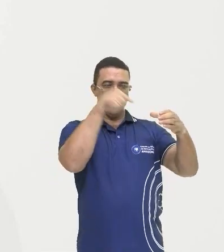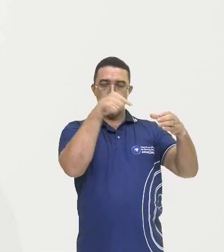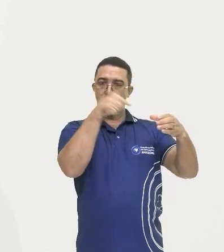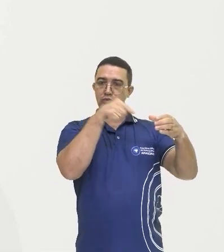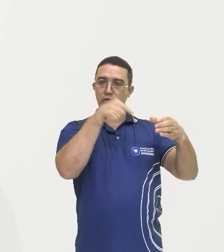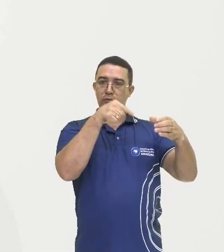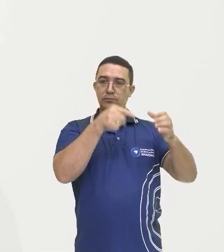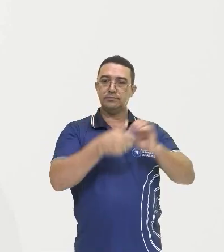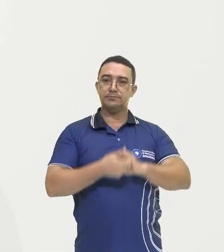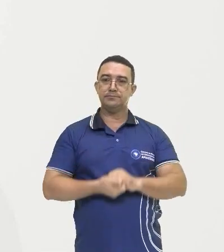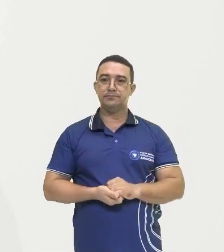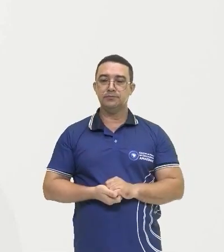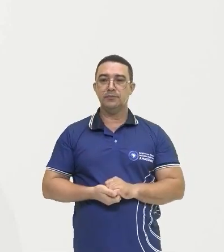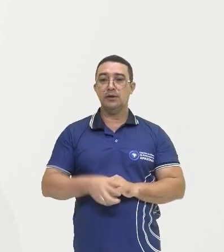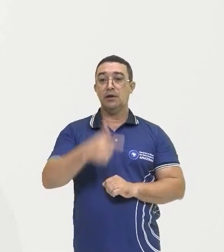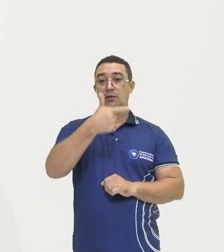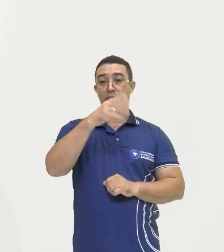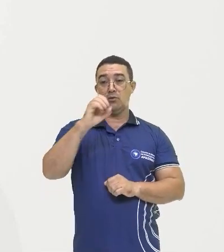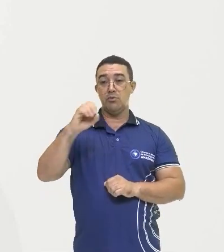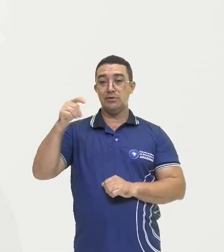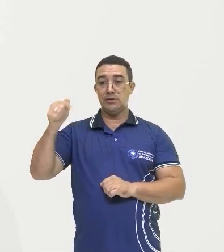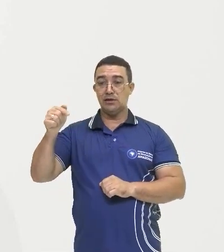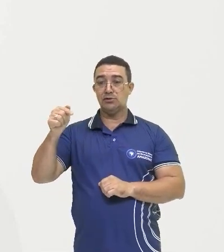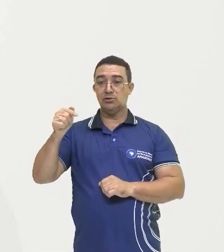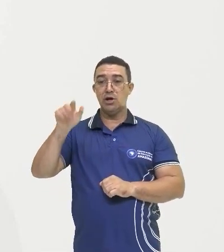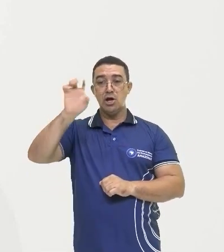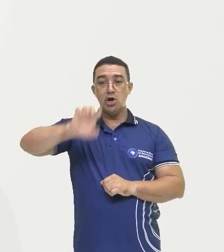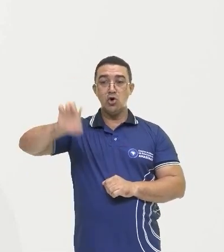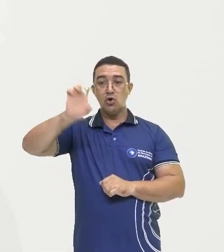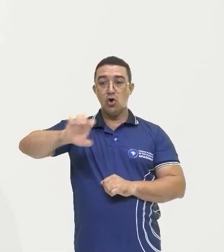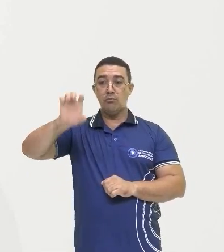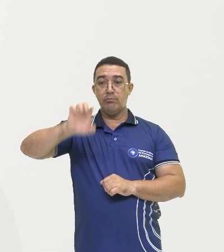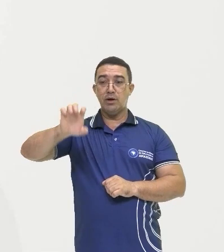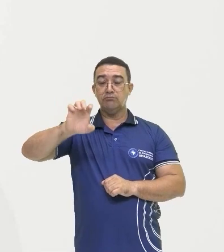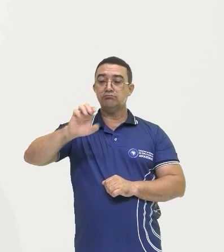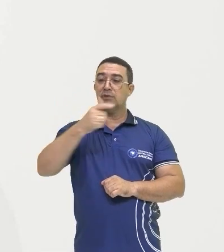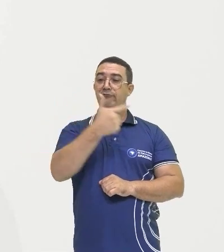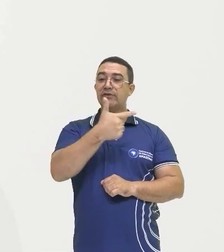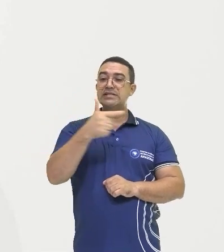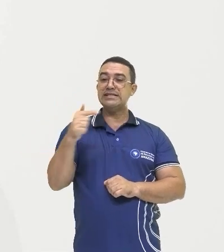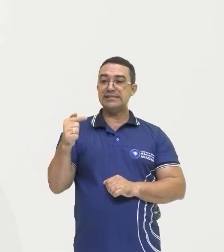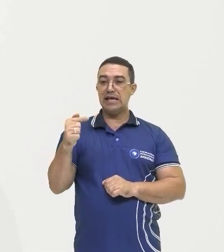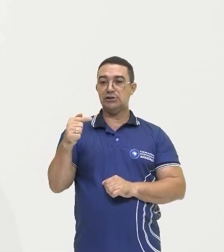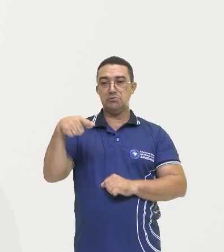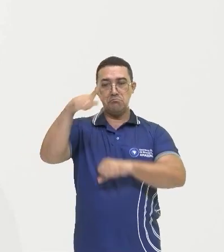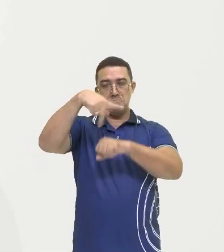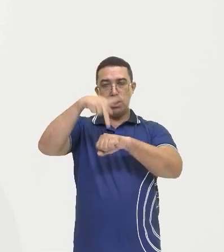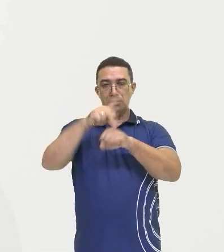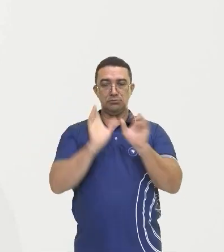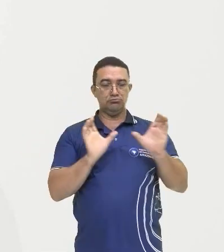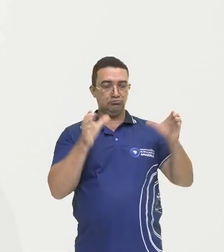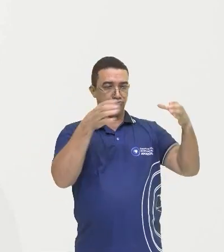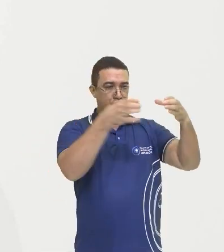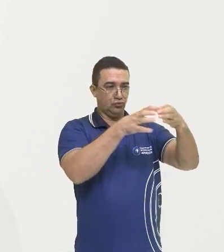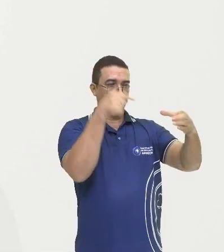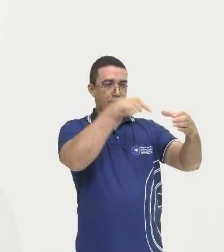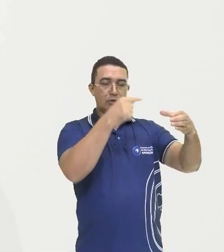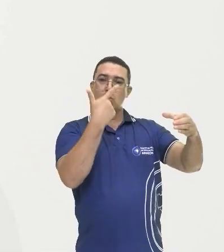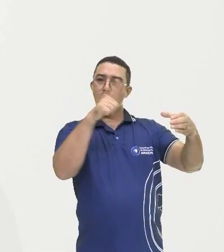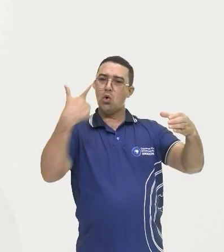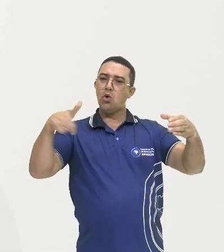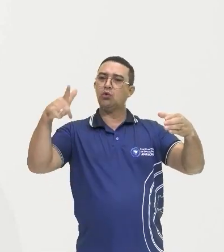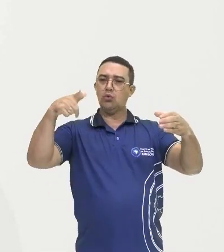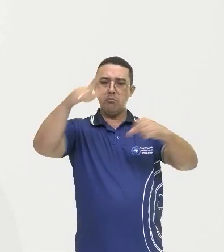Letônia, bem? E a gente tem, em 2007, a Europa dos 27 e a gente tem a entrada de outros países